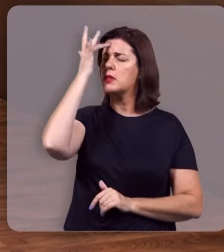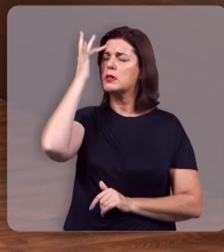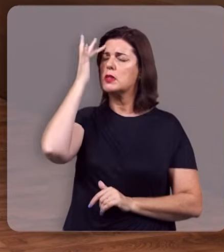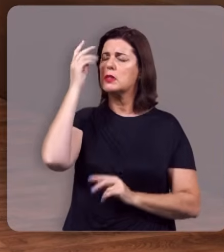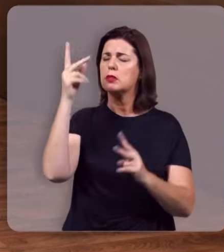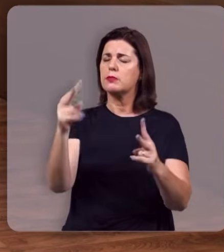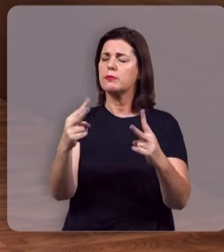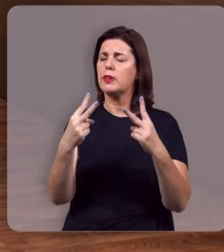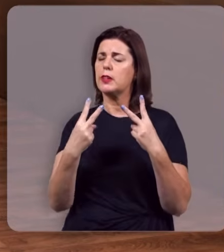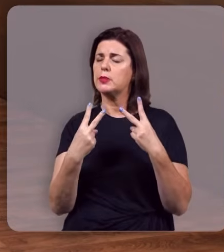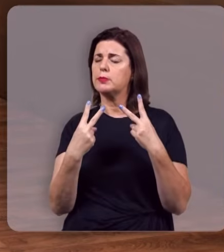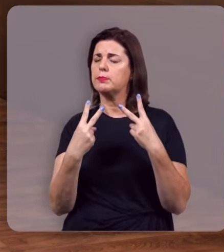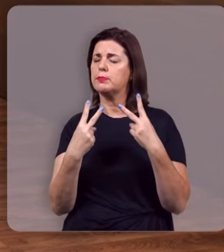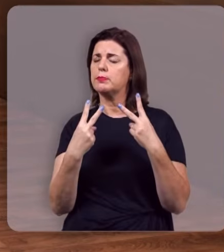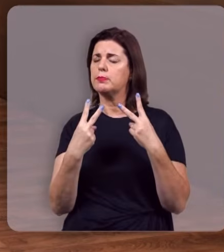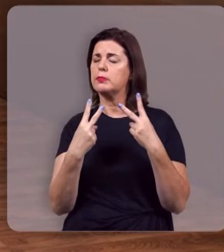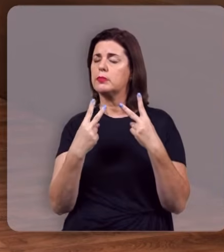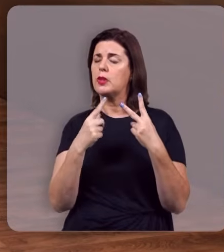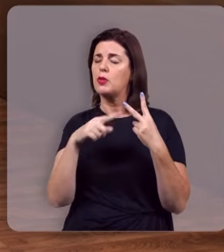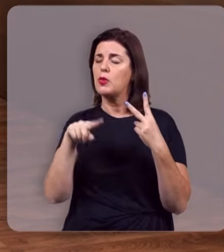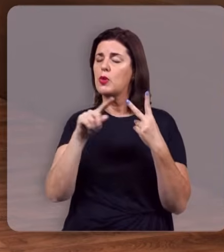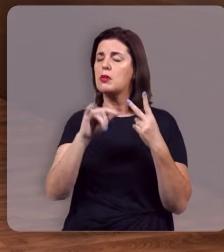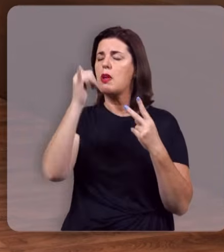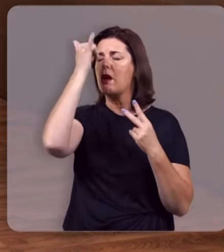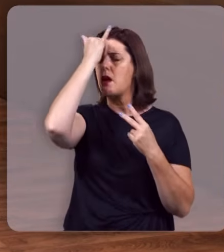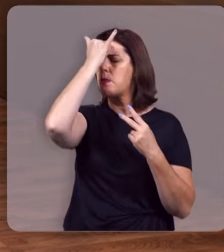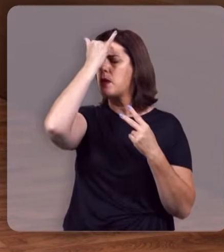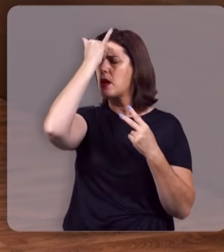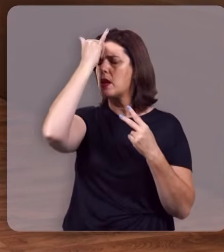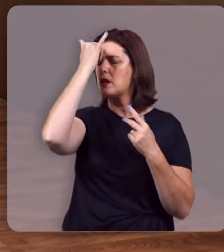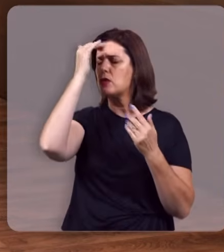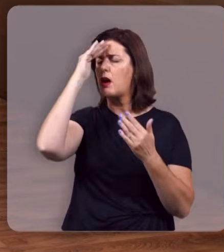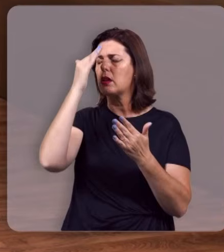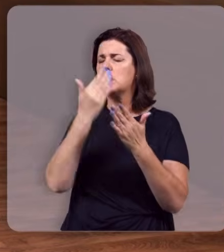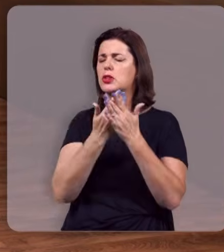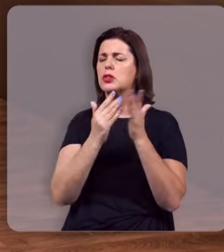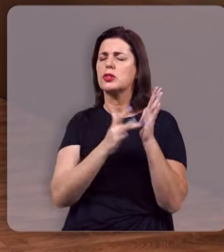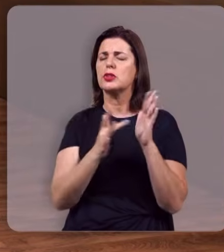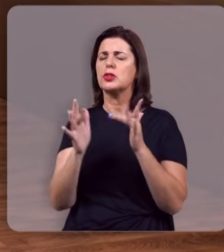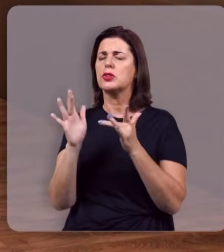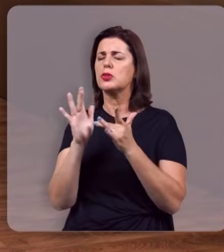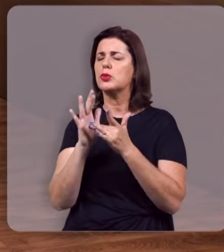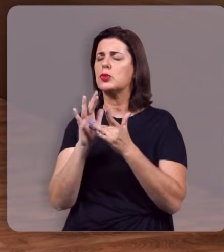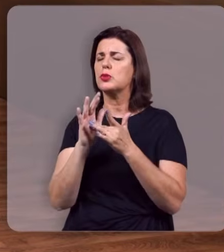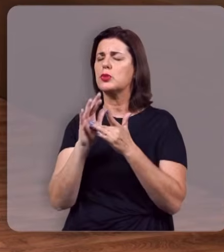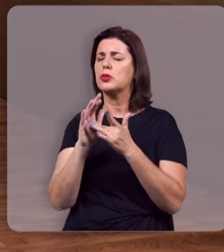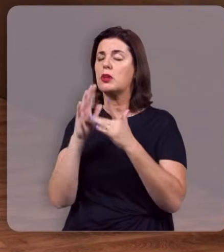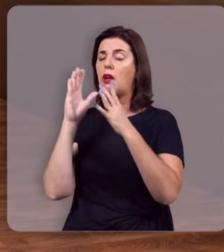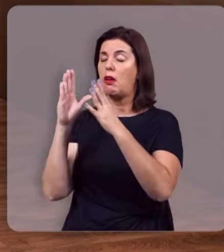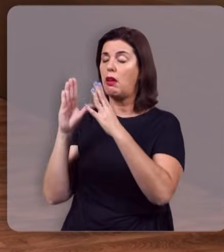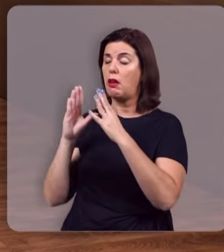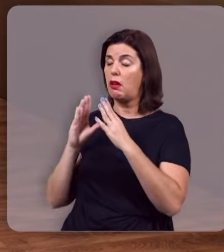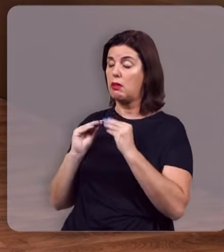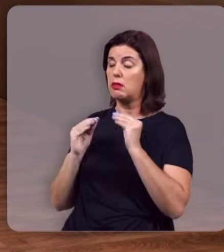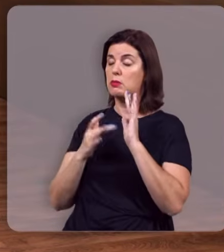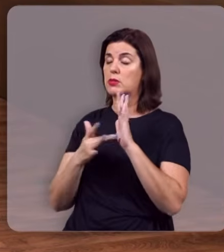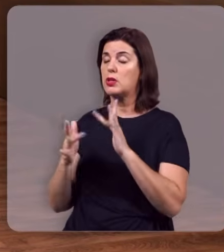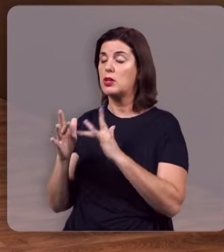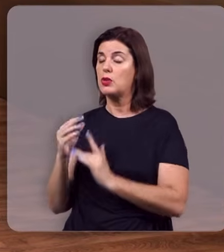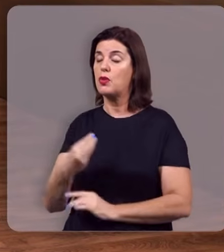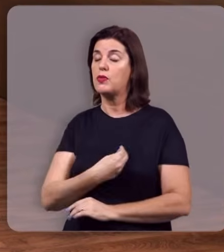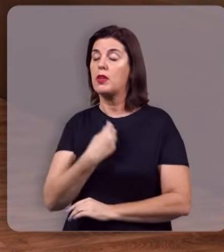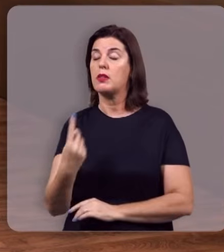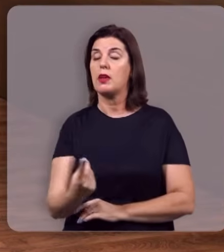estão nos assistindo, para que se arrependam, para que creiam em Jesus e recebam dele a vida